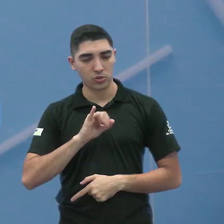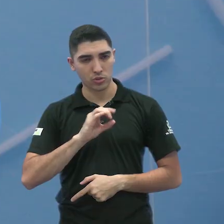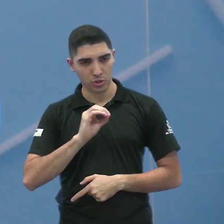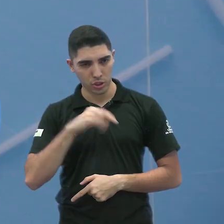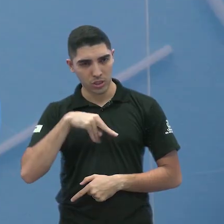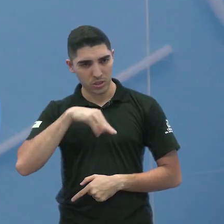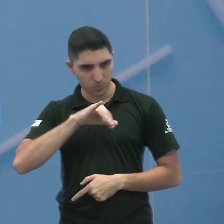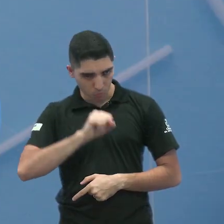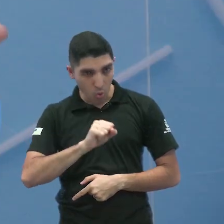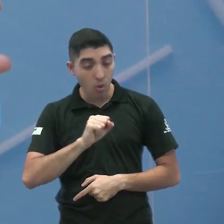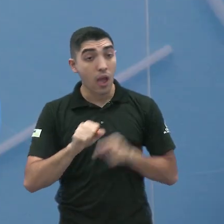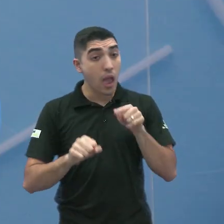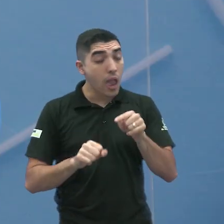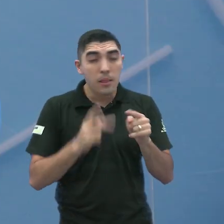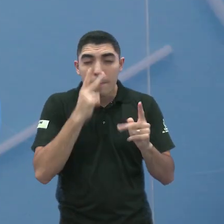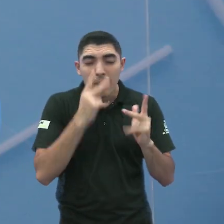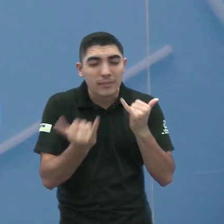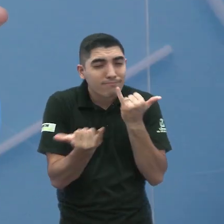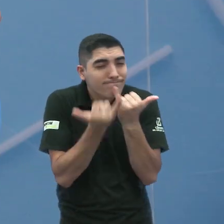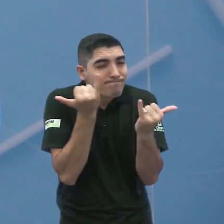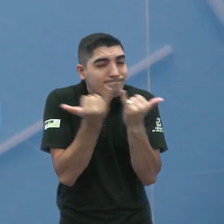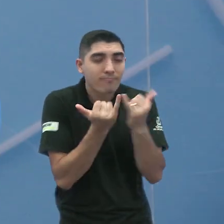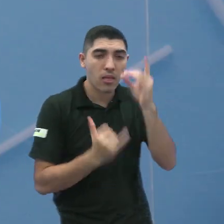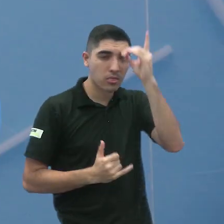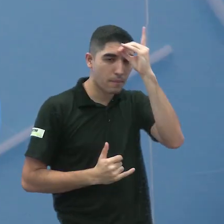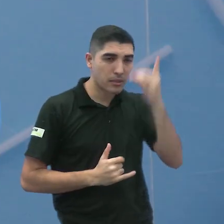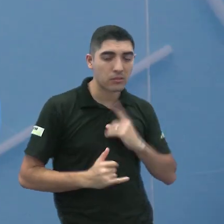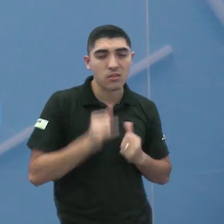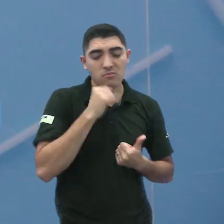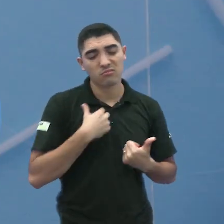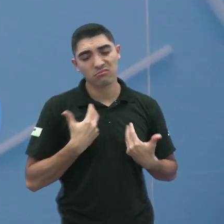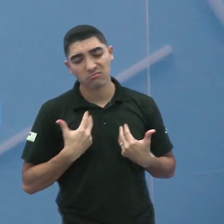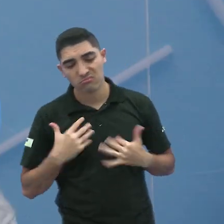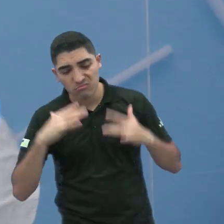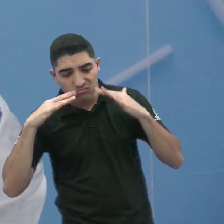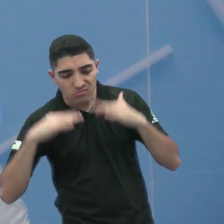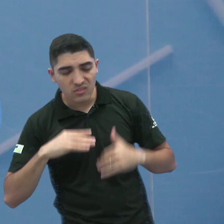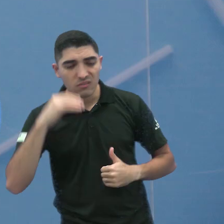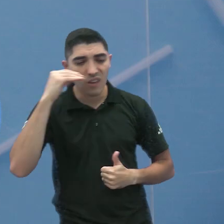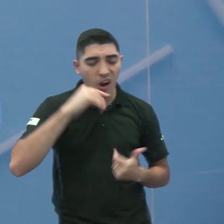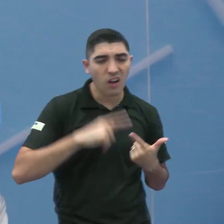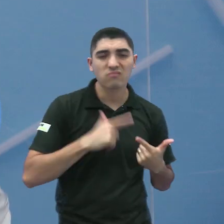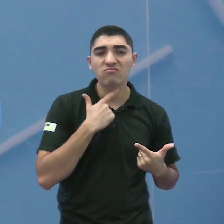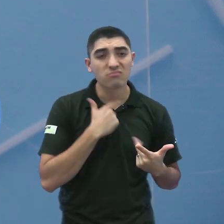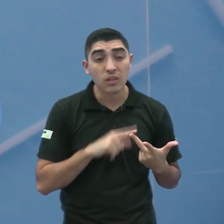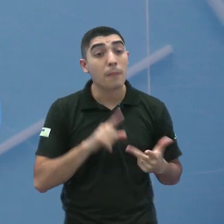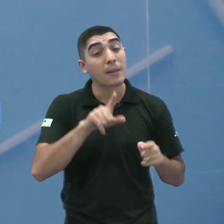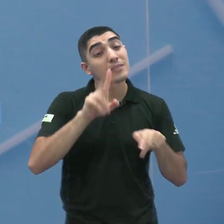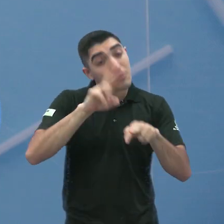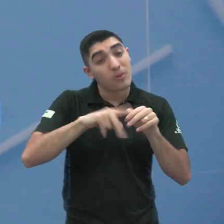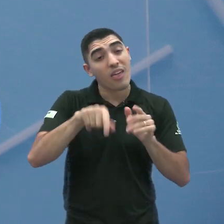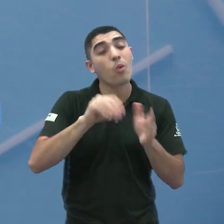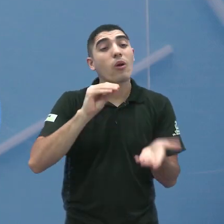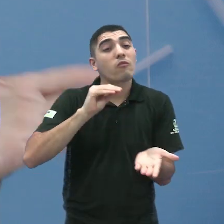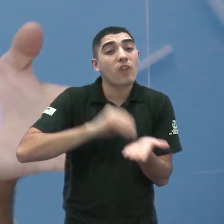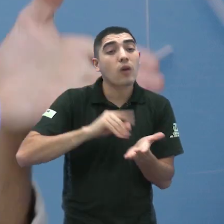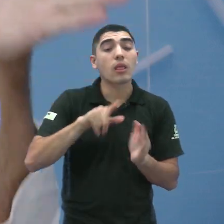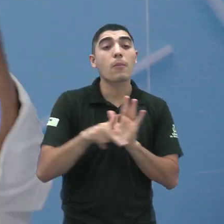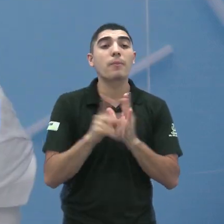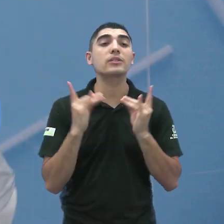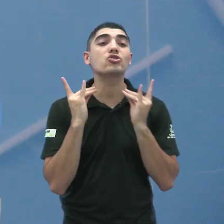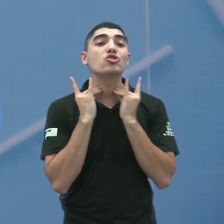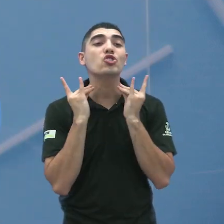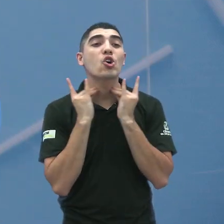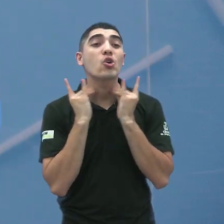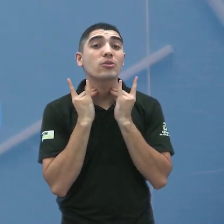falta de vontade, falta de energia, muito sono, e é uma alteração que tem que estar lá na tireoide, tem que repor hormônio tireoidiano. Assim